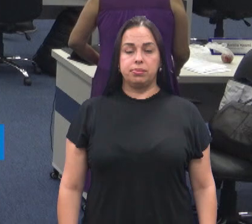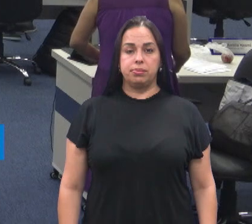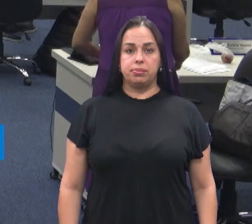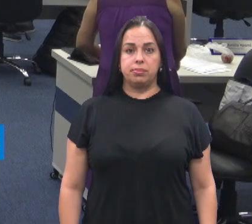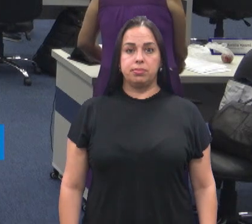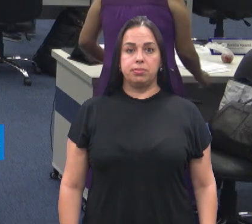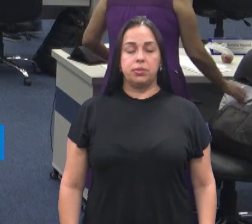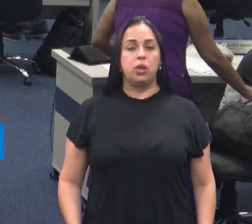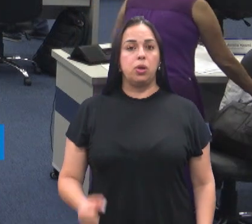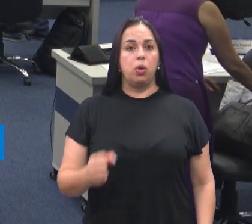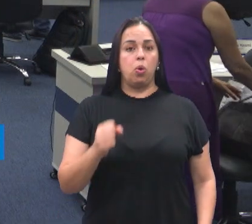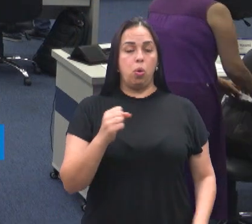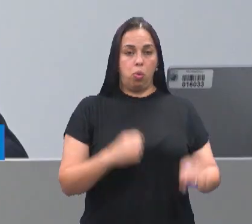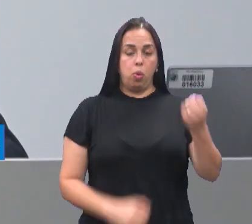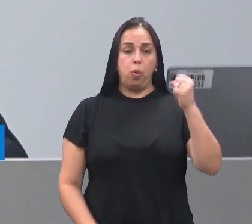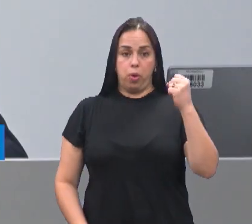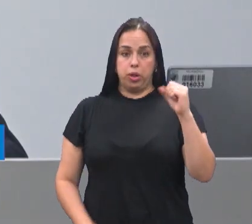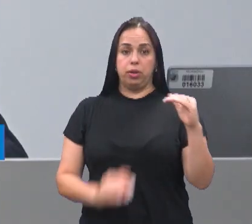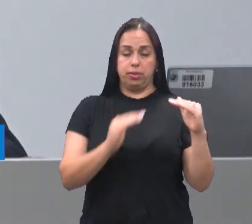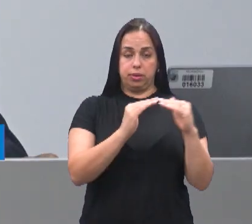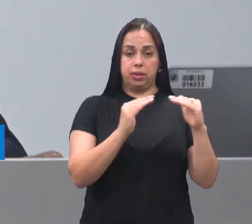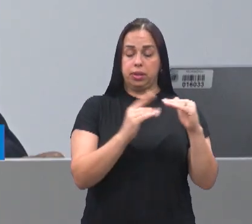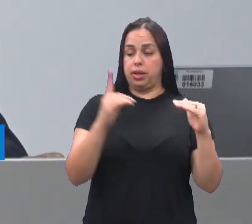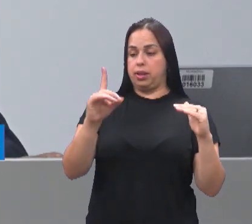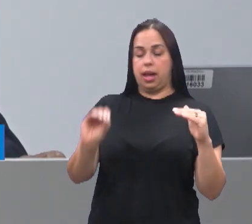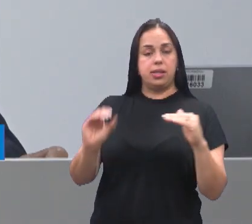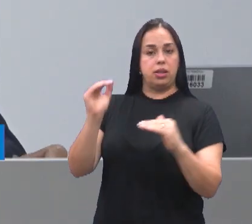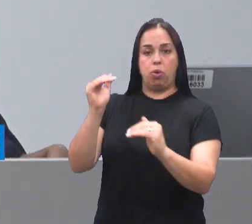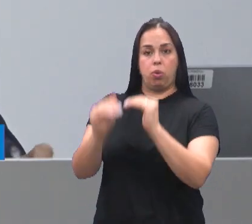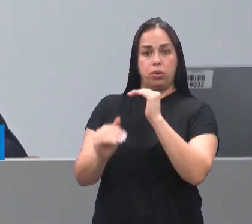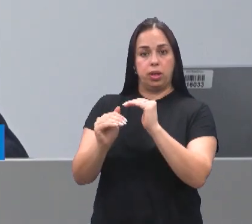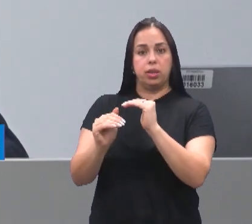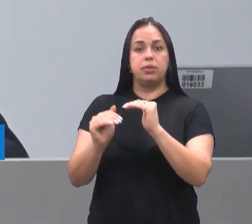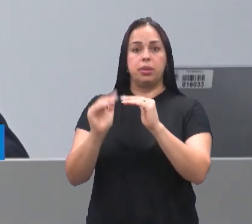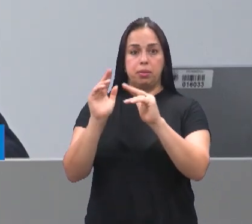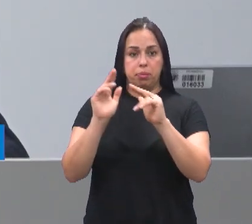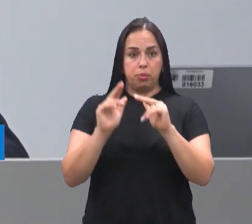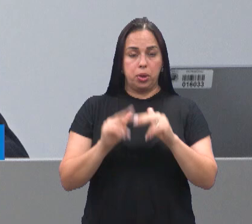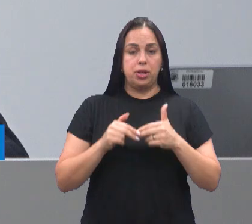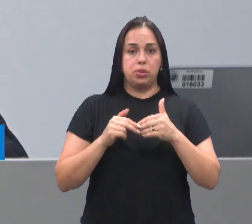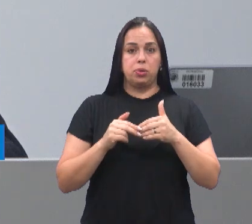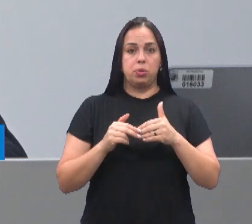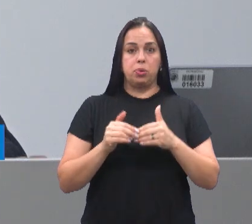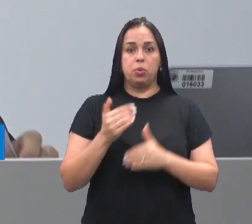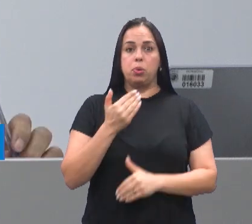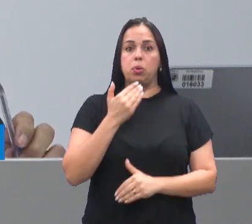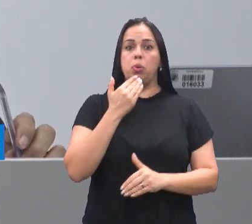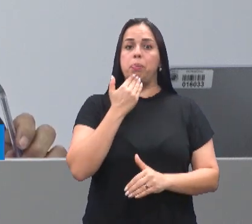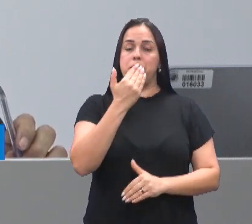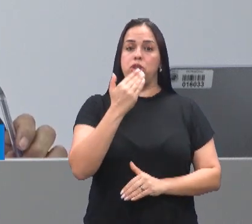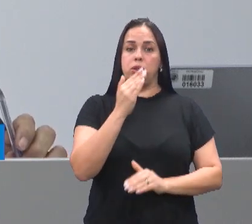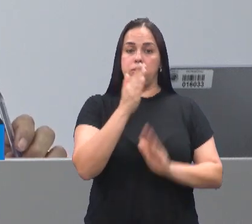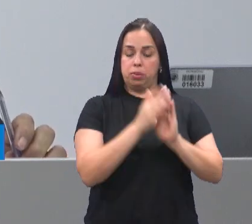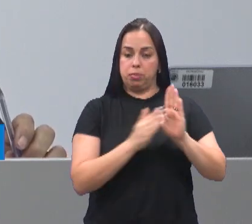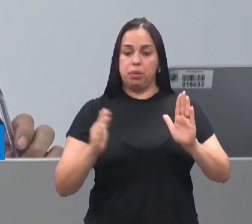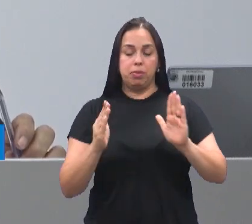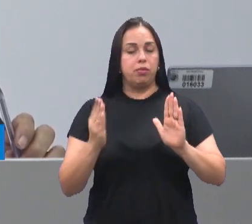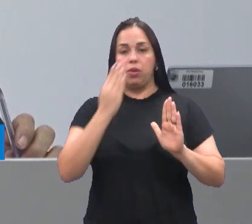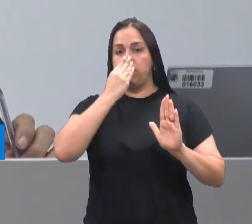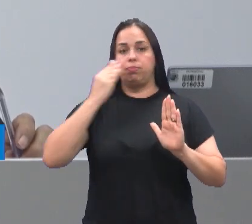8 votos favoráveis. Com 10 votos contrários, 8 votos favoráveis, a tramitação do requerimento está